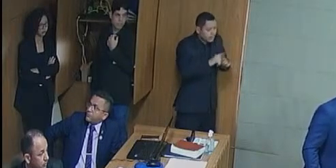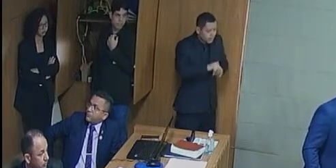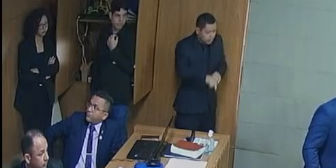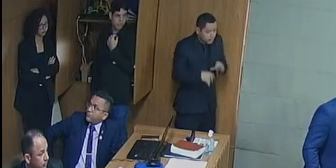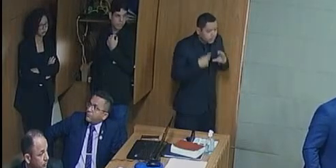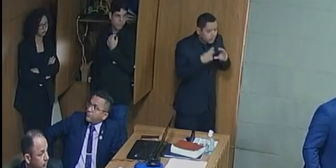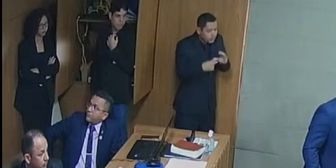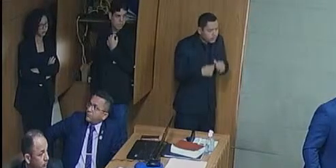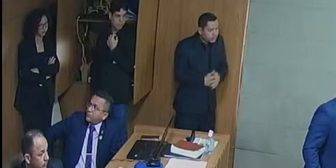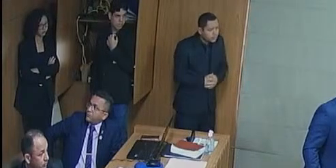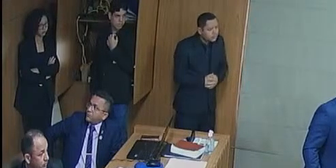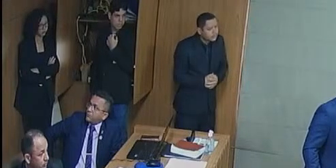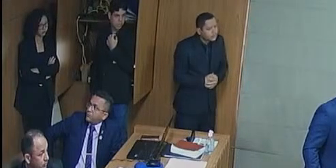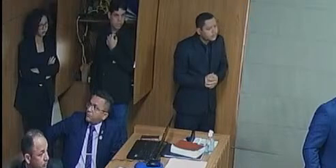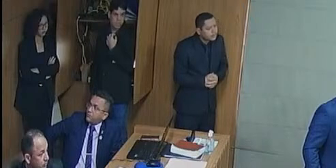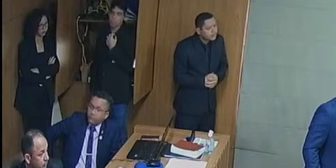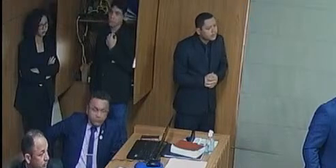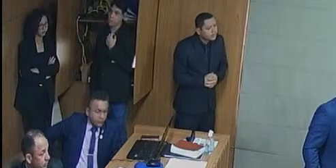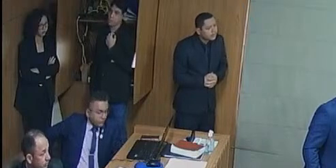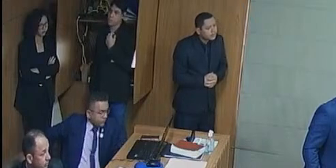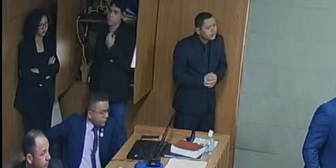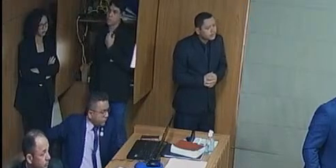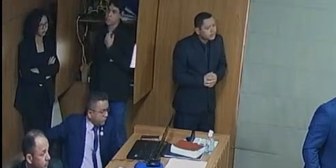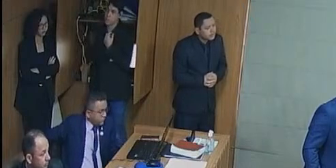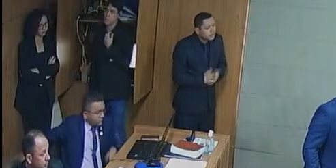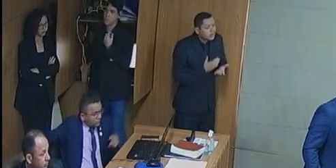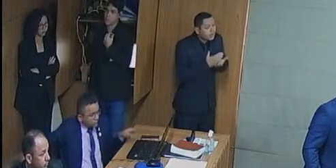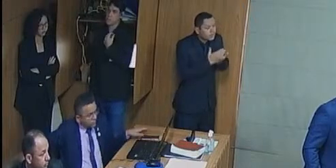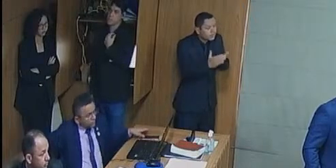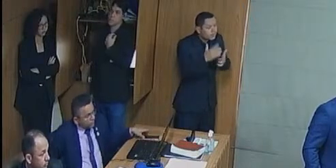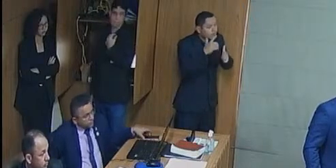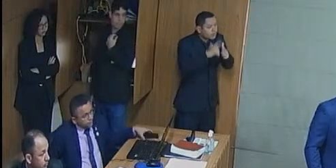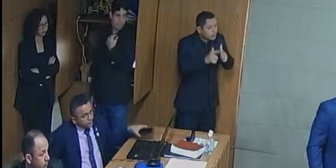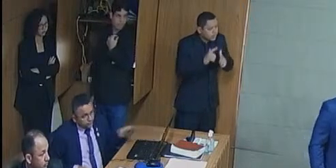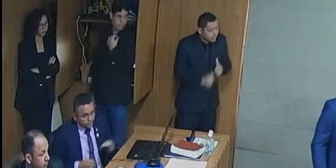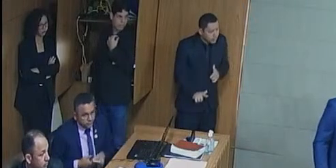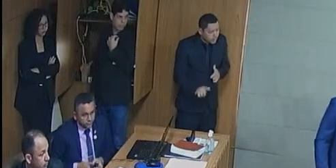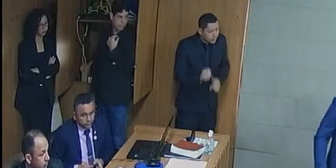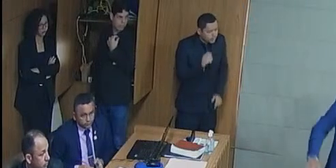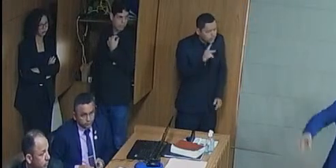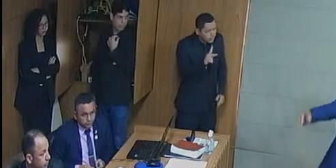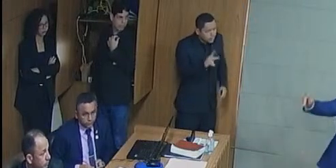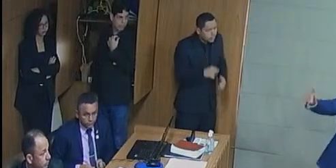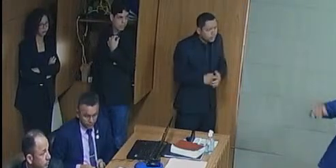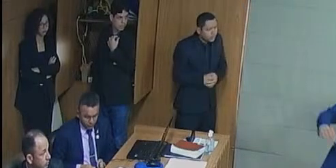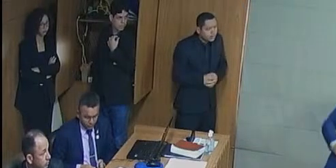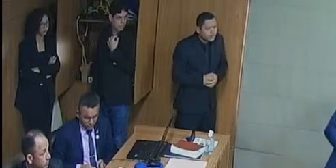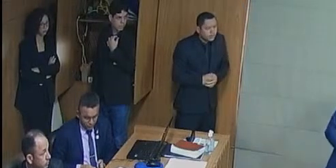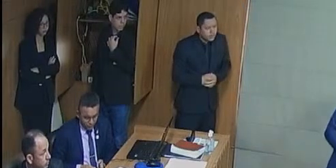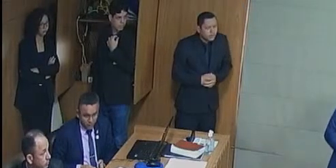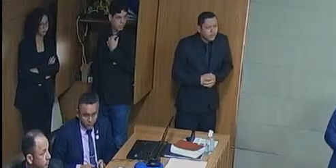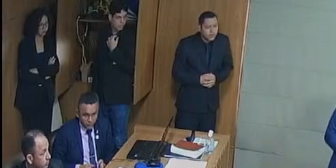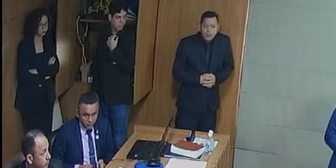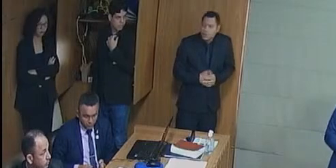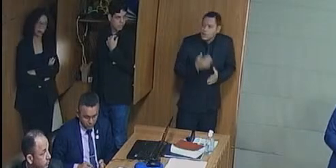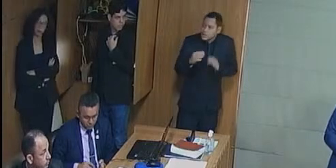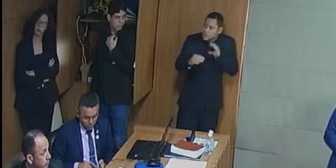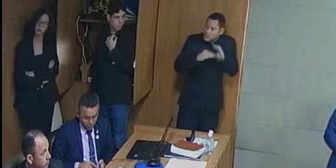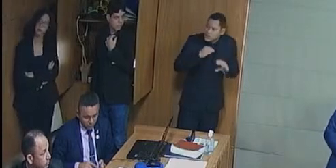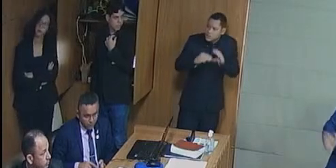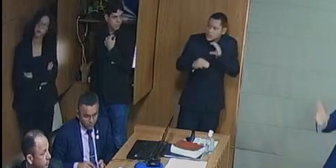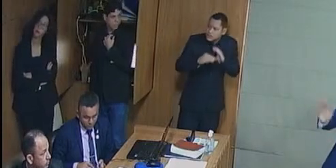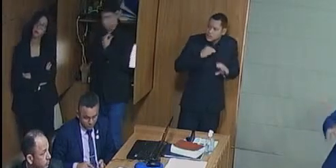câmara daí começou-se a extor né e de fato começou a encaminhar estas